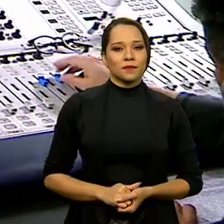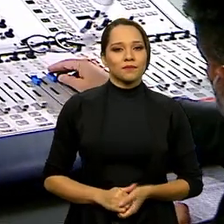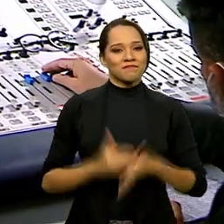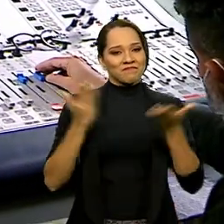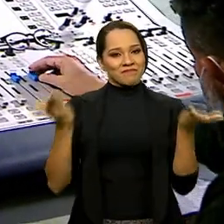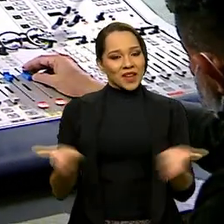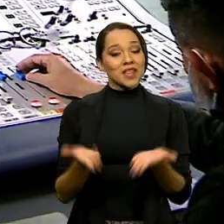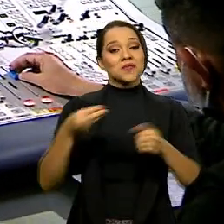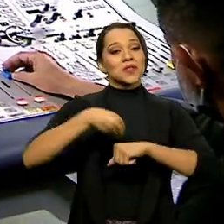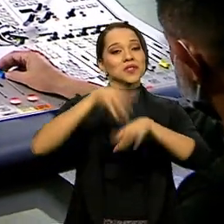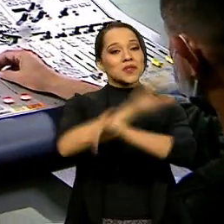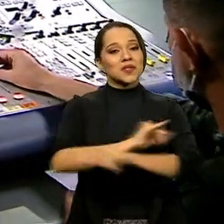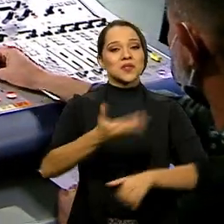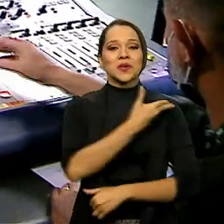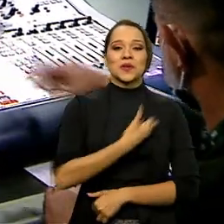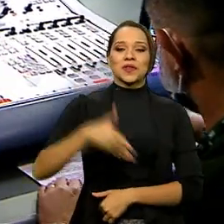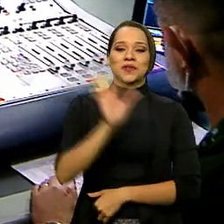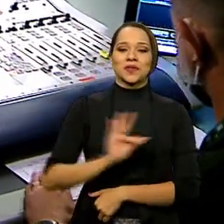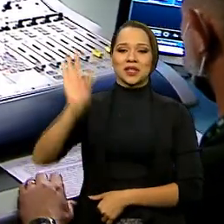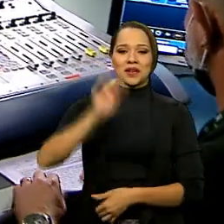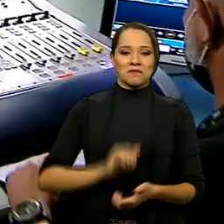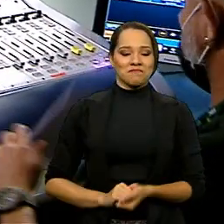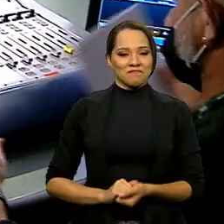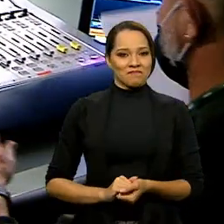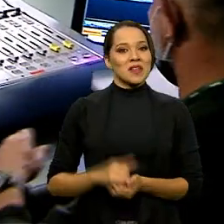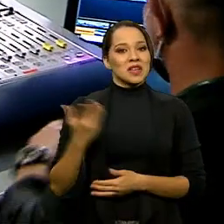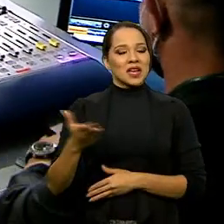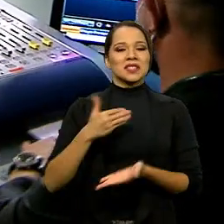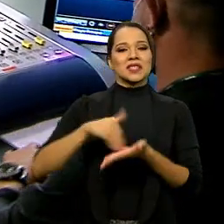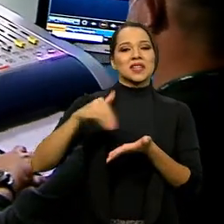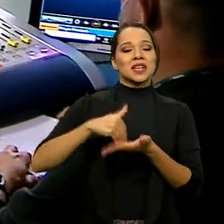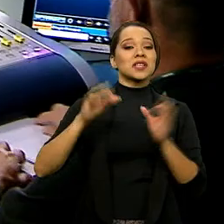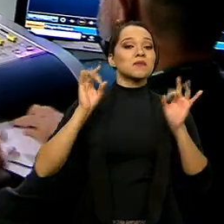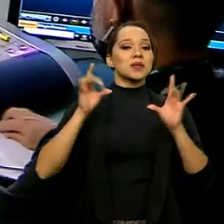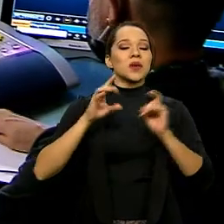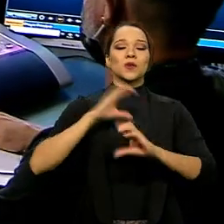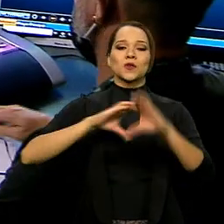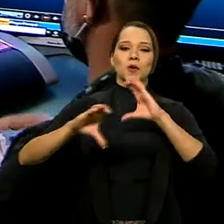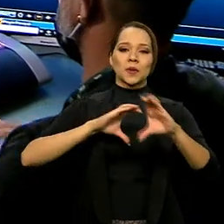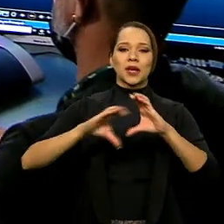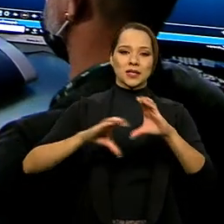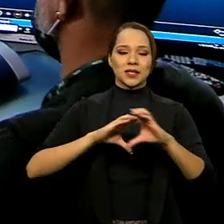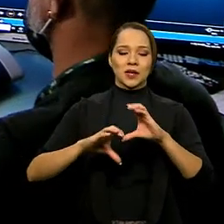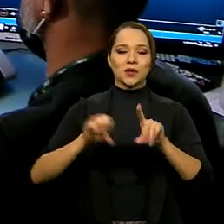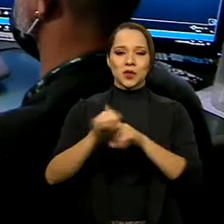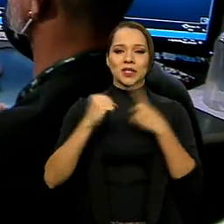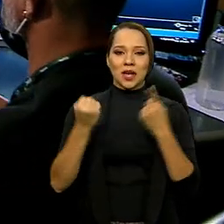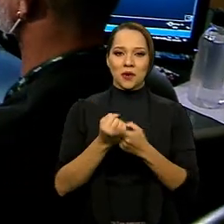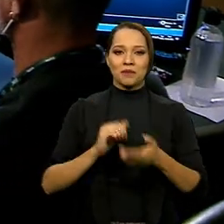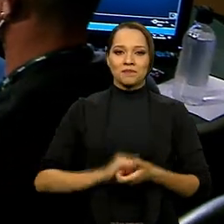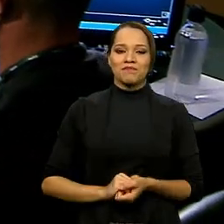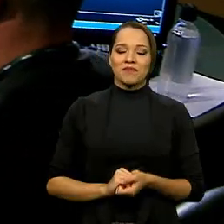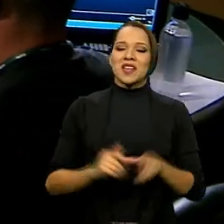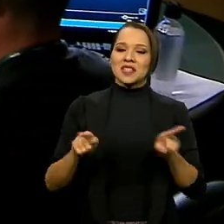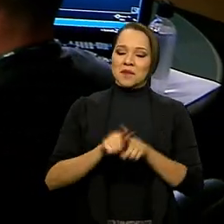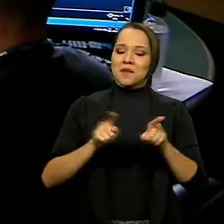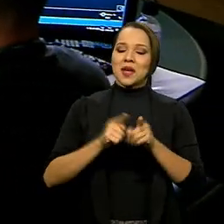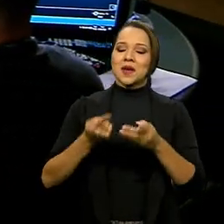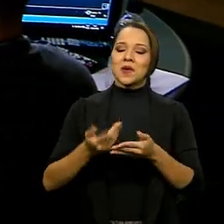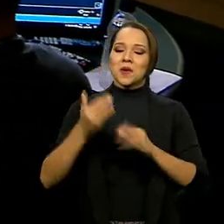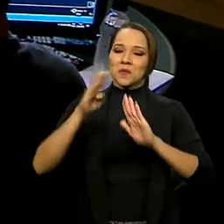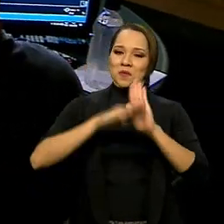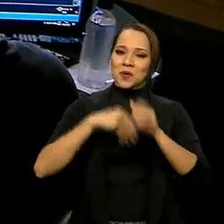E essas foram as notícias do Governo Federal. Uma realização da Secretaria Especial de Comunicação Social do Ministério das Comunicações.